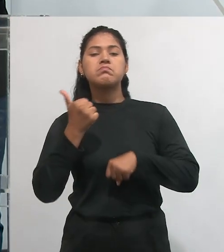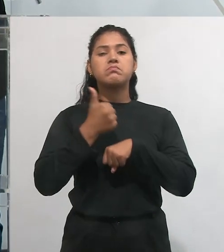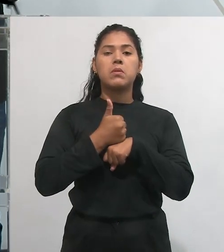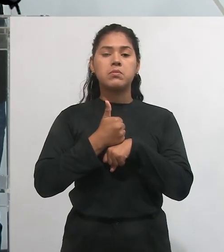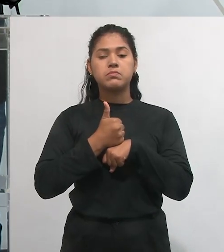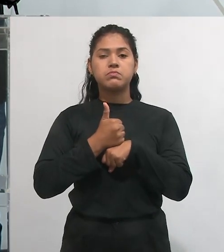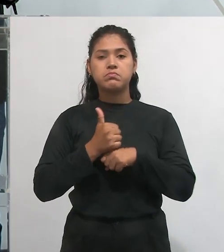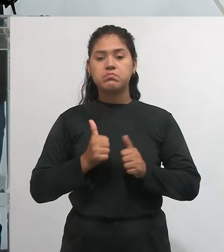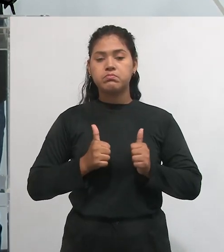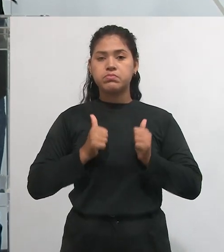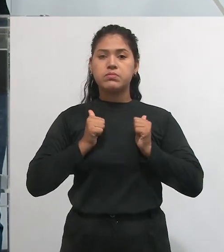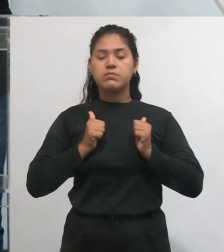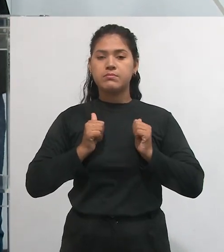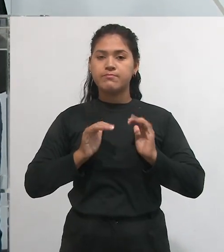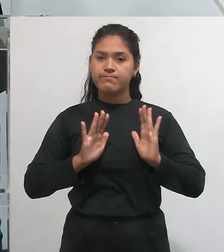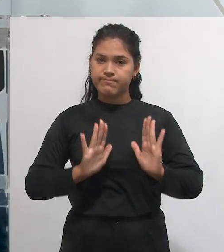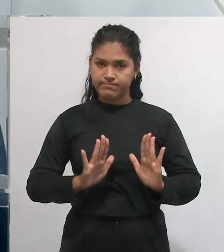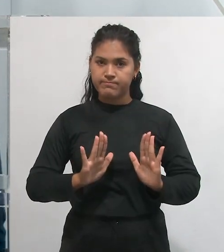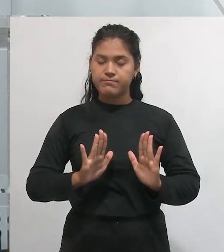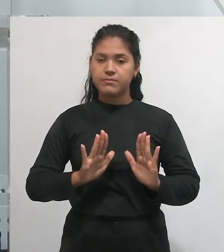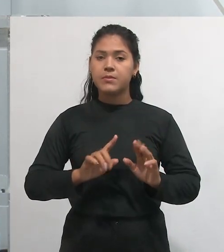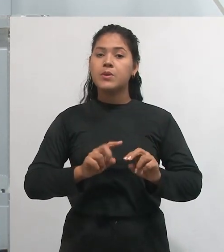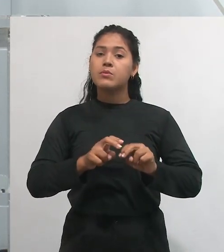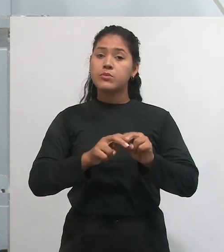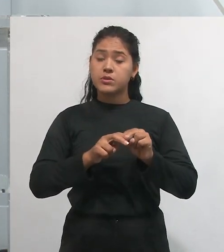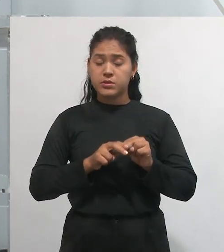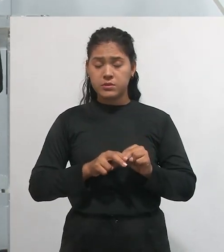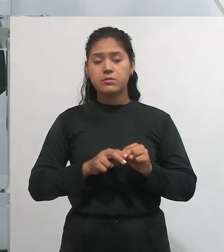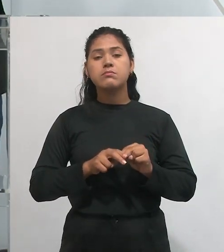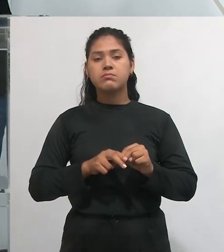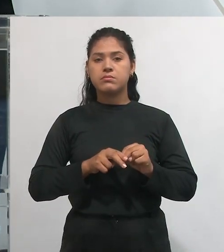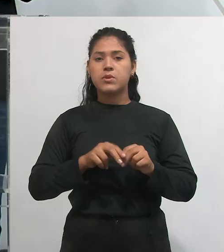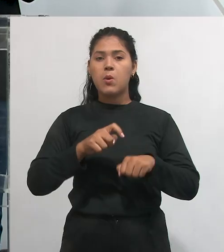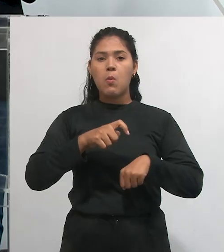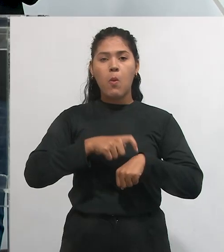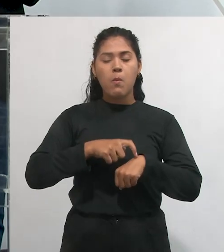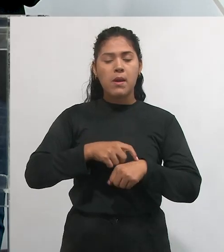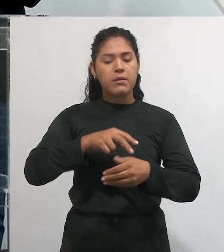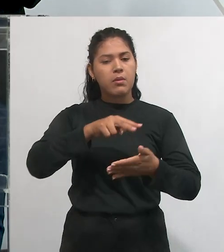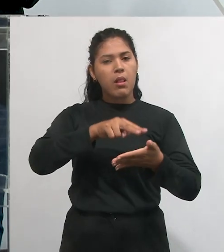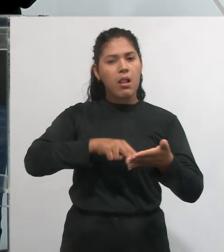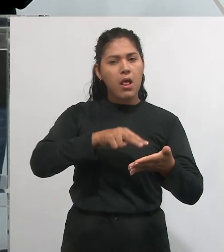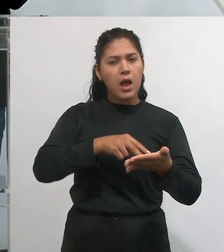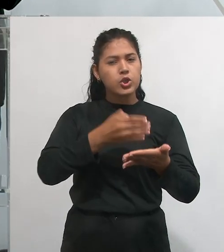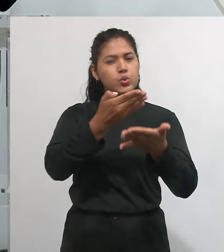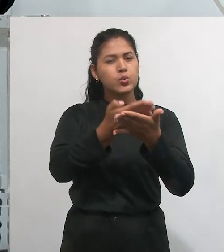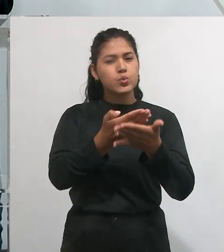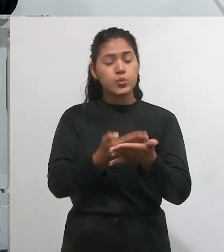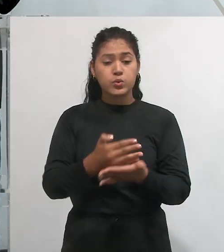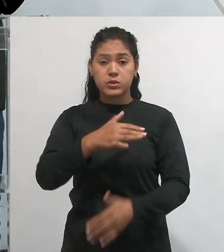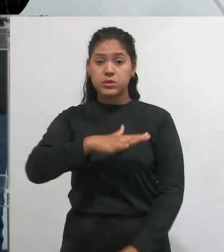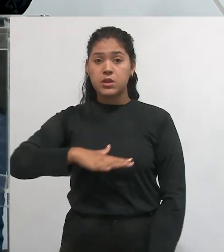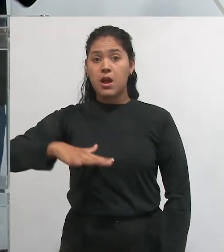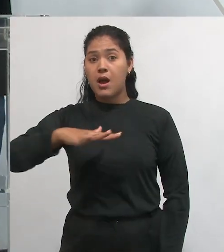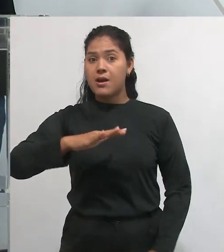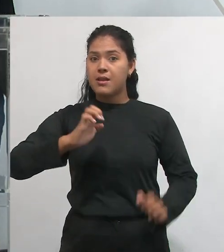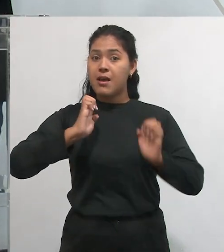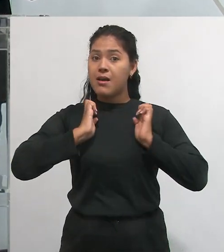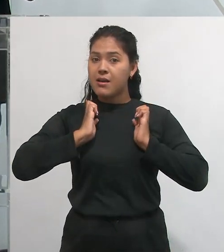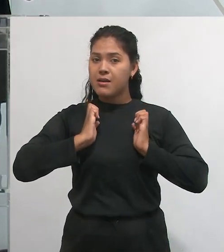é sobre a verdade. Então não tem como estudarmos ética, ao menos na perspectiva ocidental, se nós não